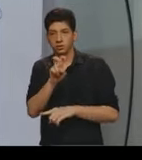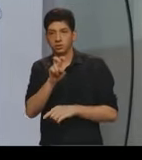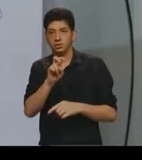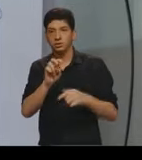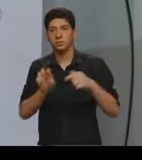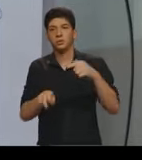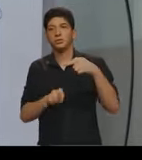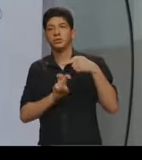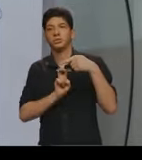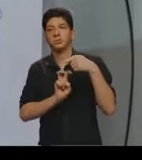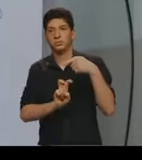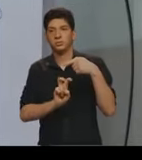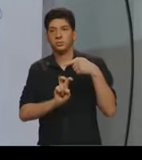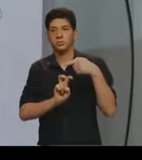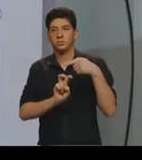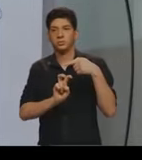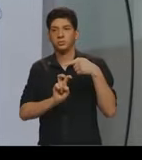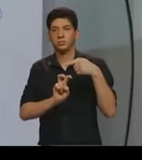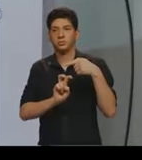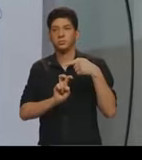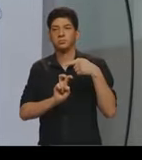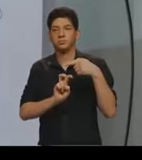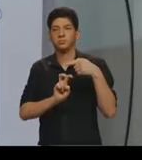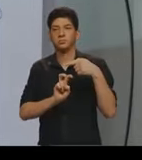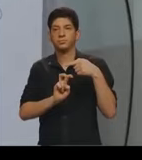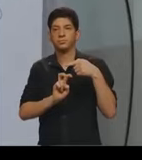Dividido por 5.